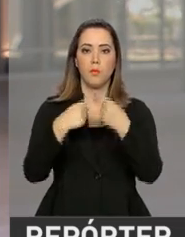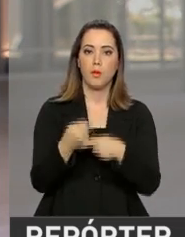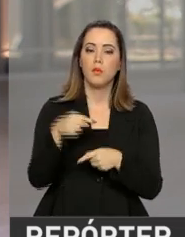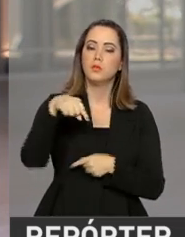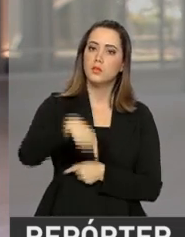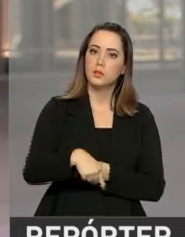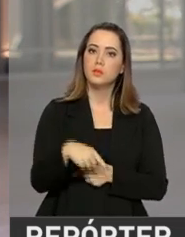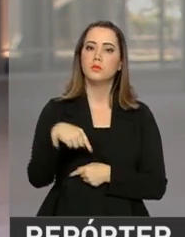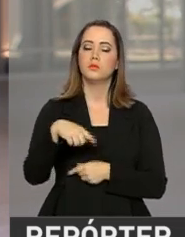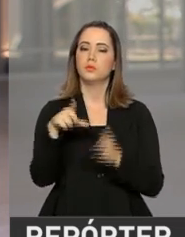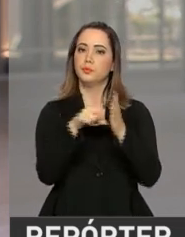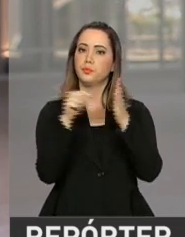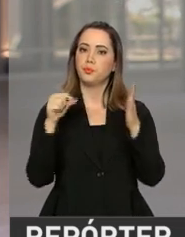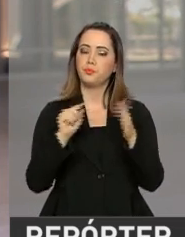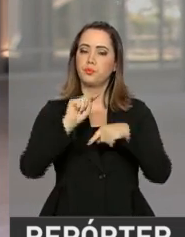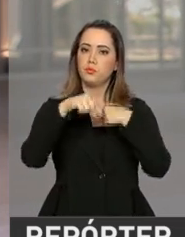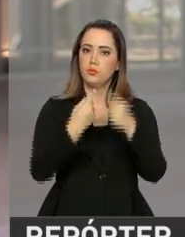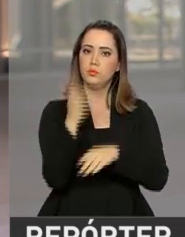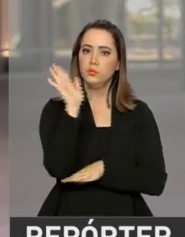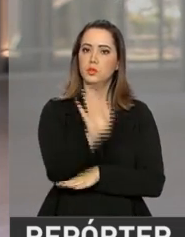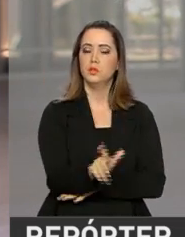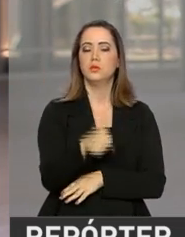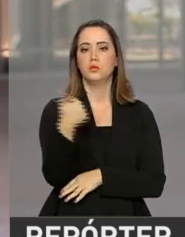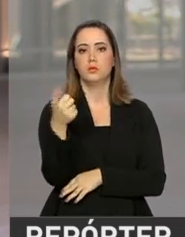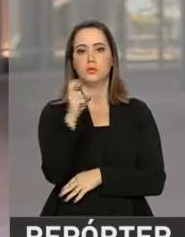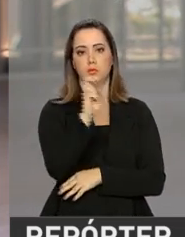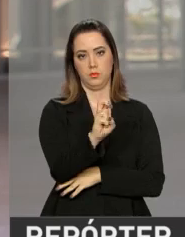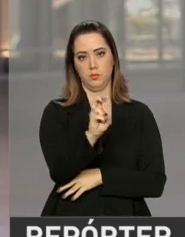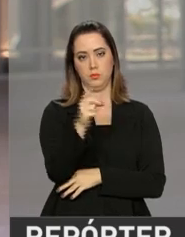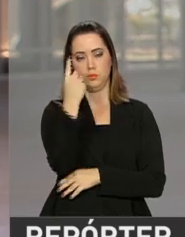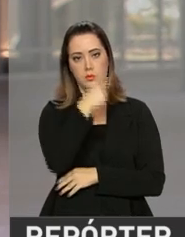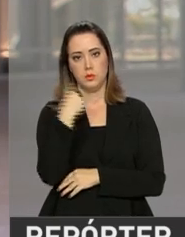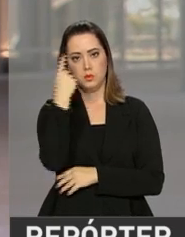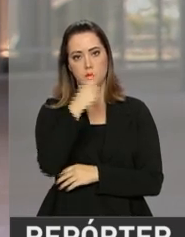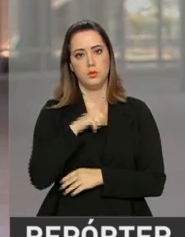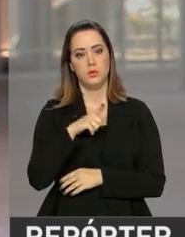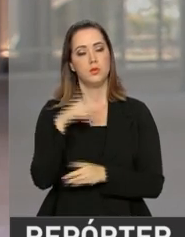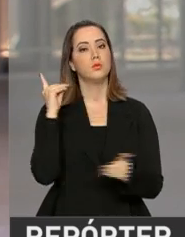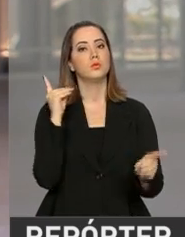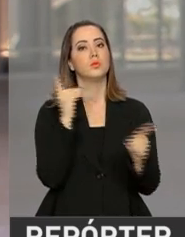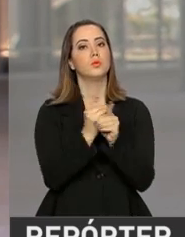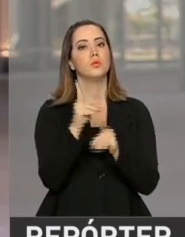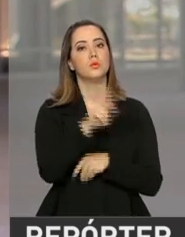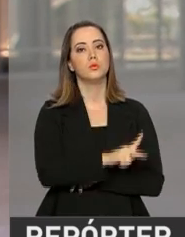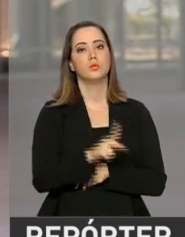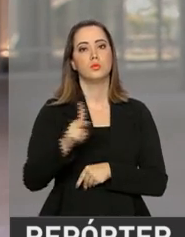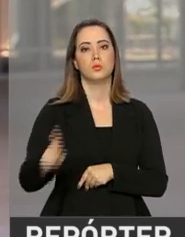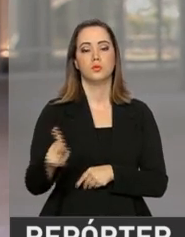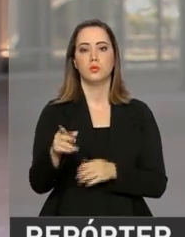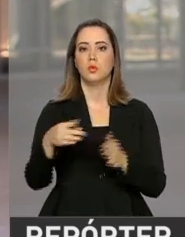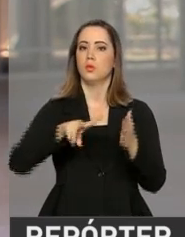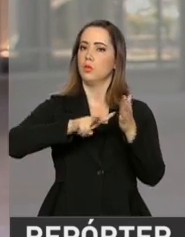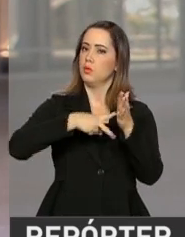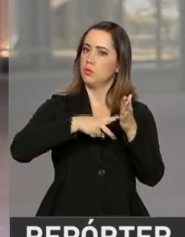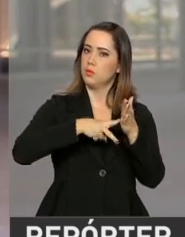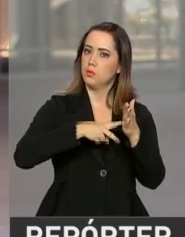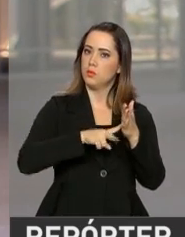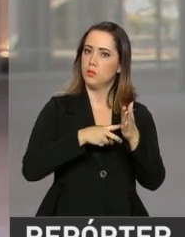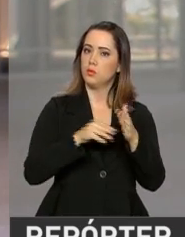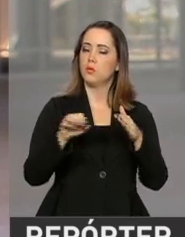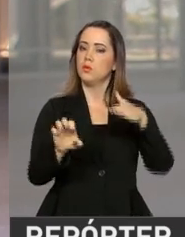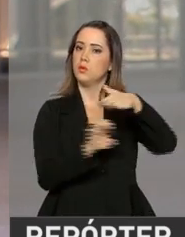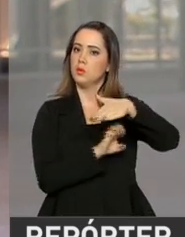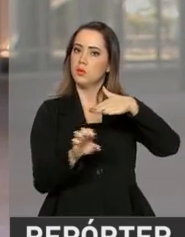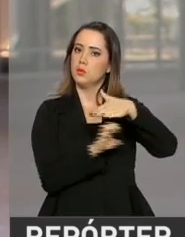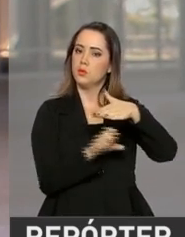À tarde, às 15 horas, o presidente recebe o presidente do sindicato da Associação da Micro e Pequena Indústria do Estado de